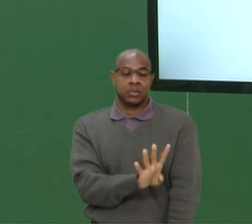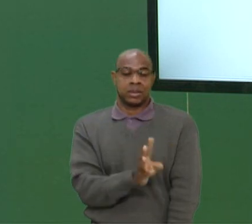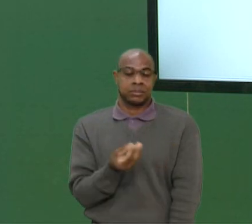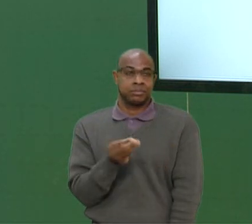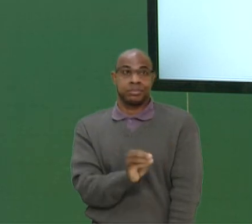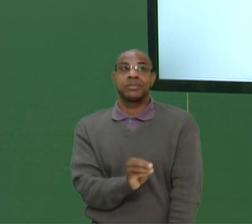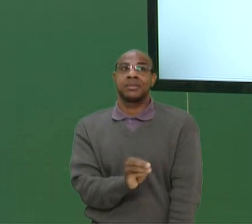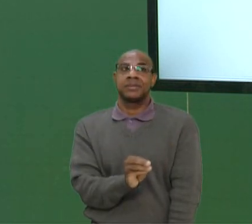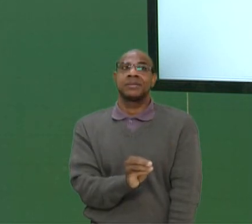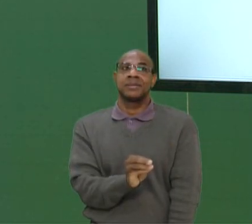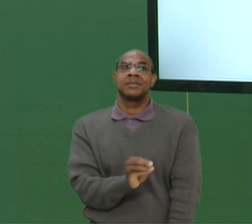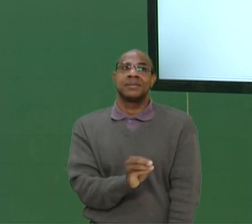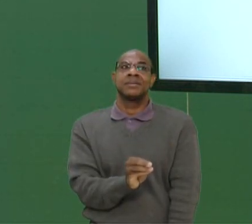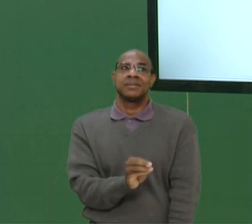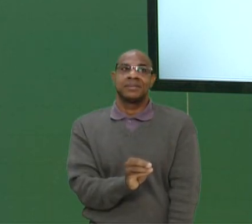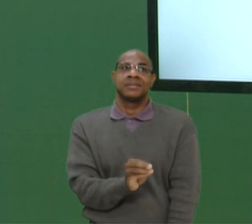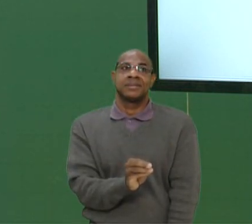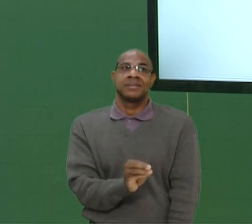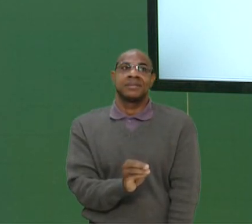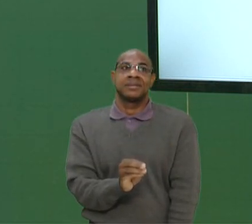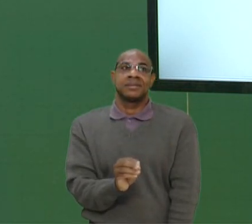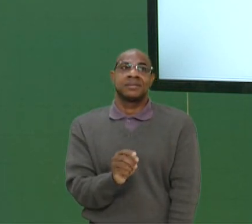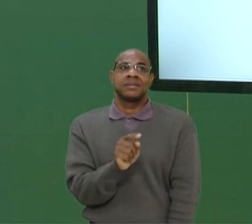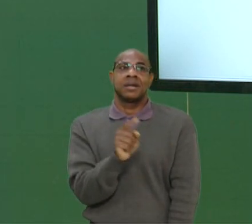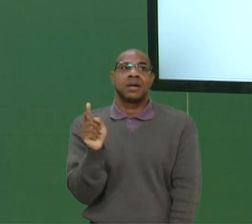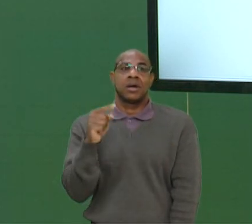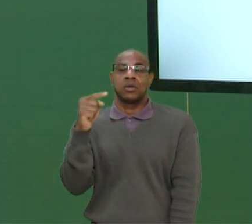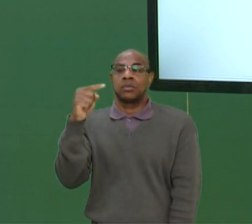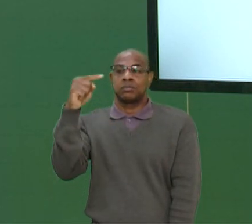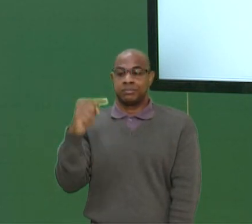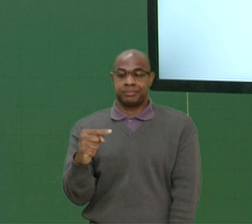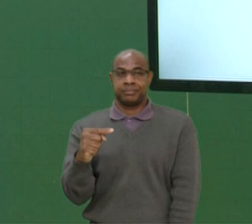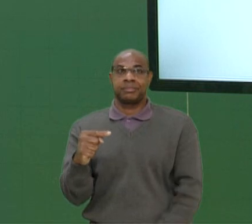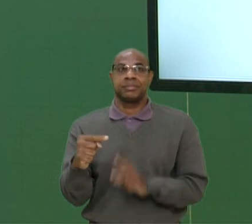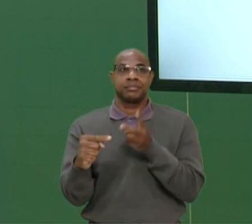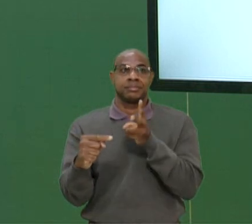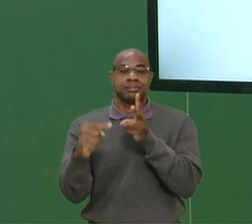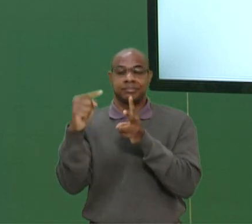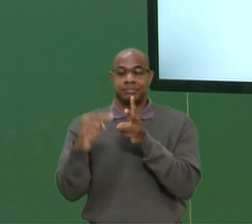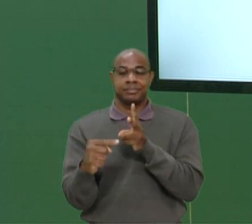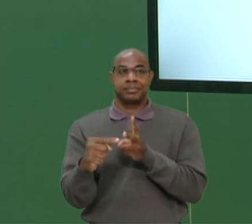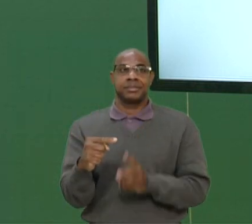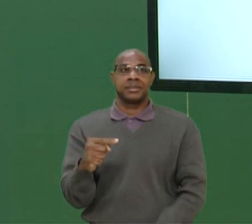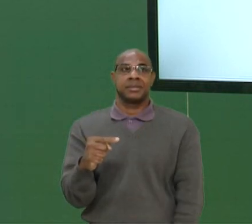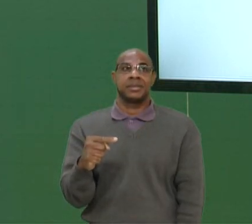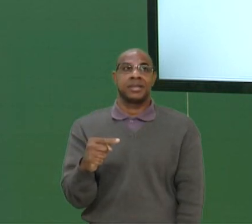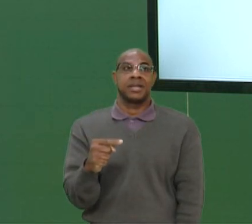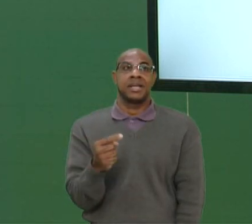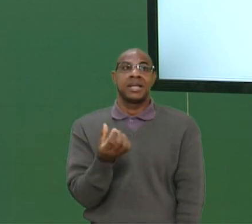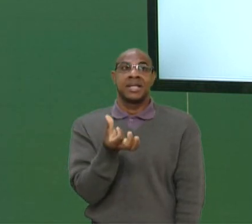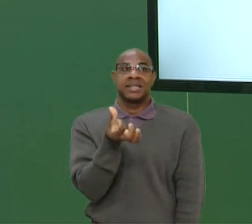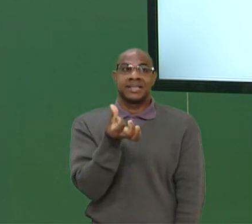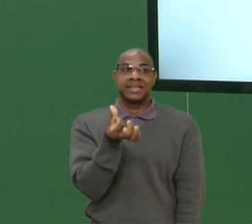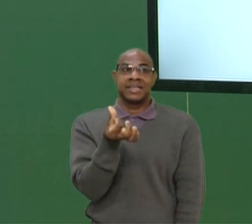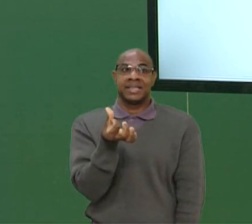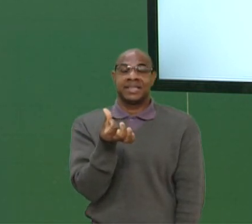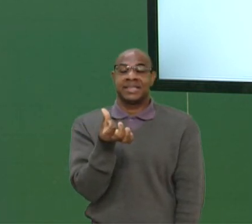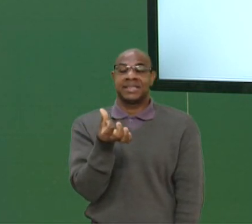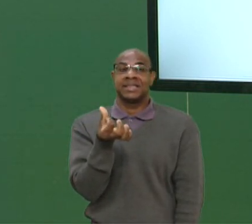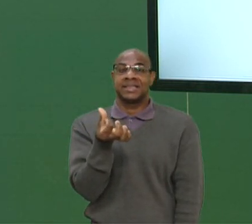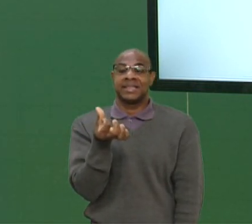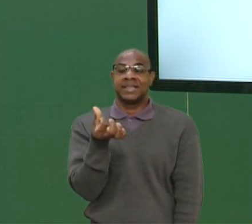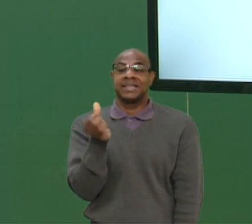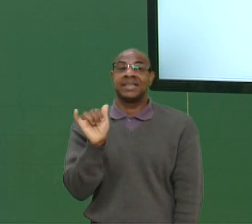multiplicação, permanece o mesmo sinal e somamos 6i com 2i,